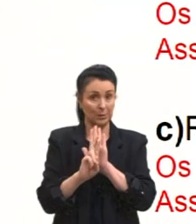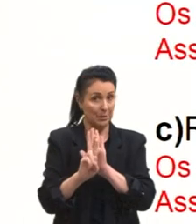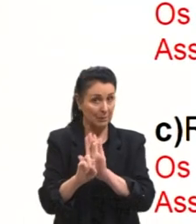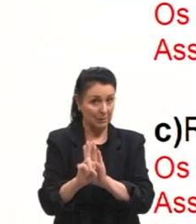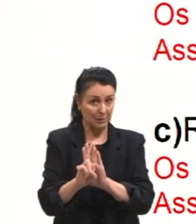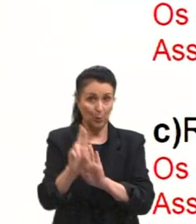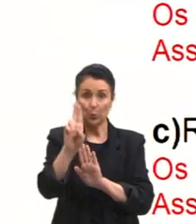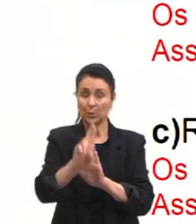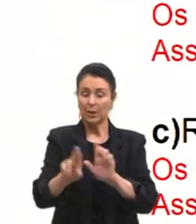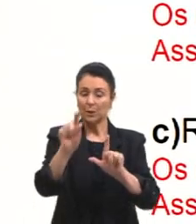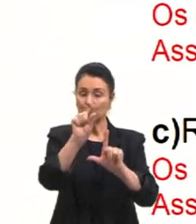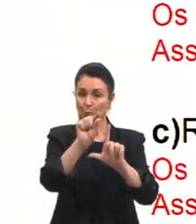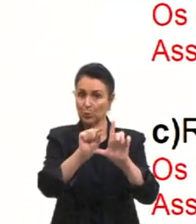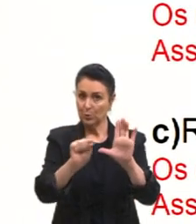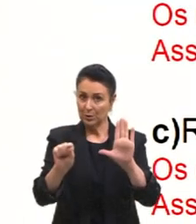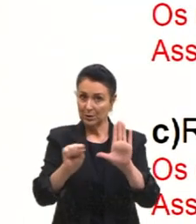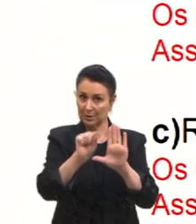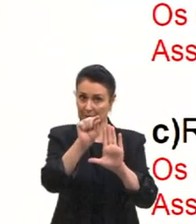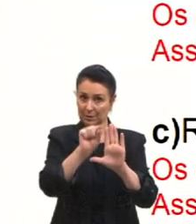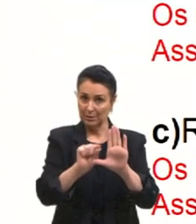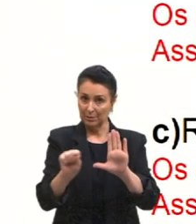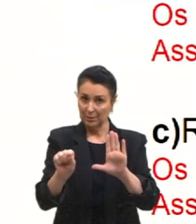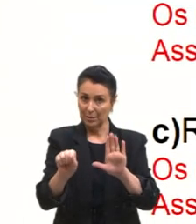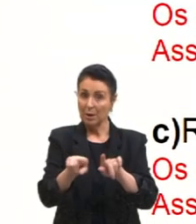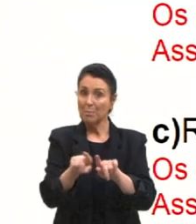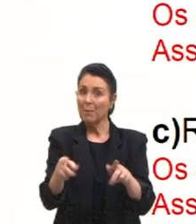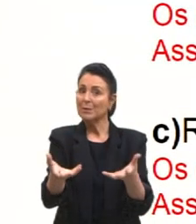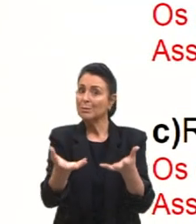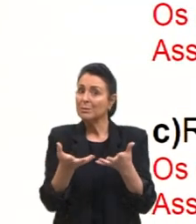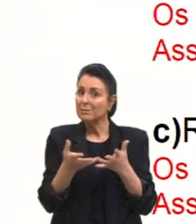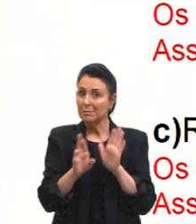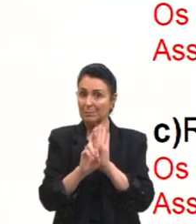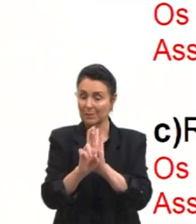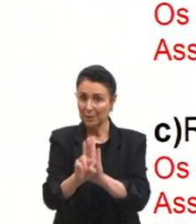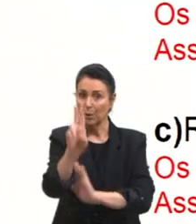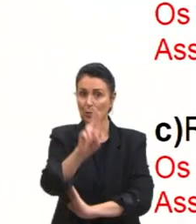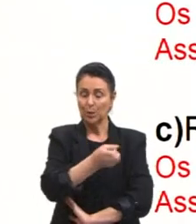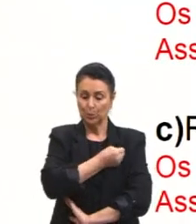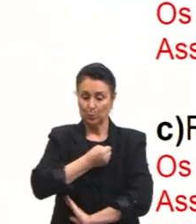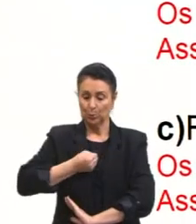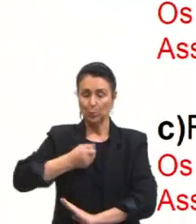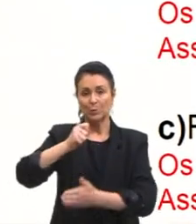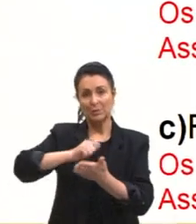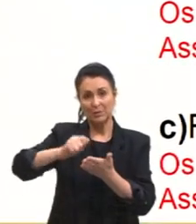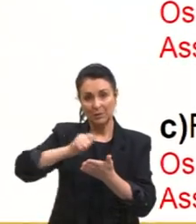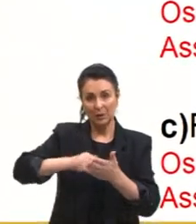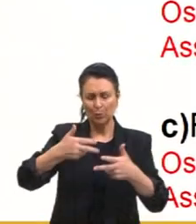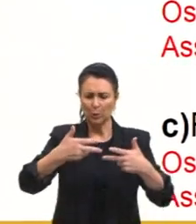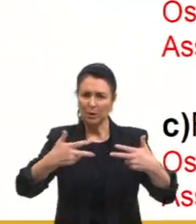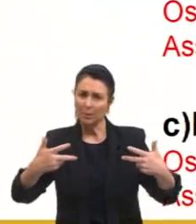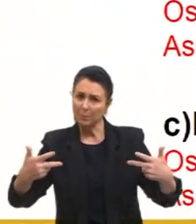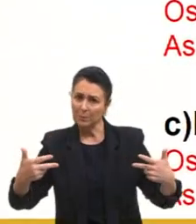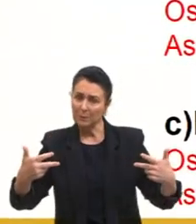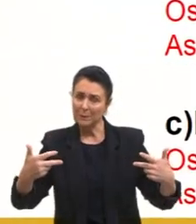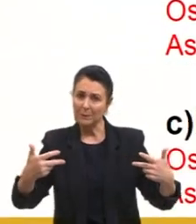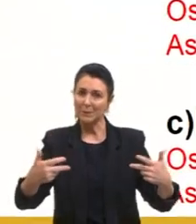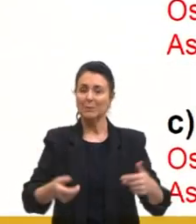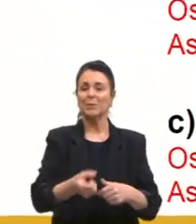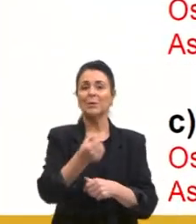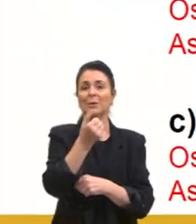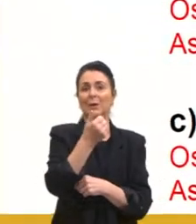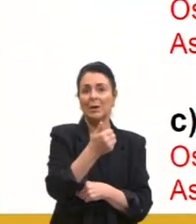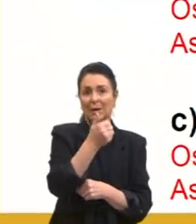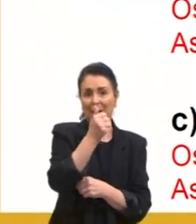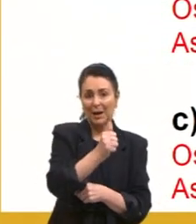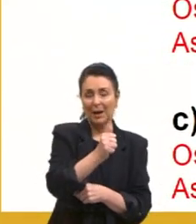mas caso eu queira representar também, enumerando então, escrevendo elemento por elemento, ficaria assim, A, E, I, O,